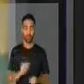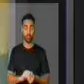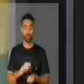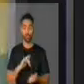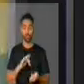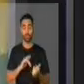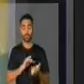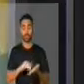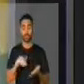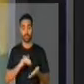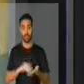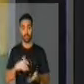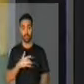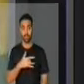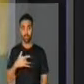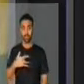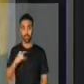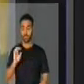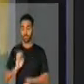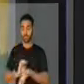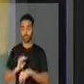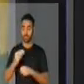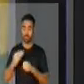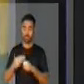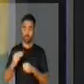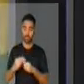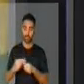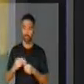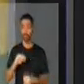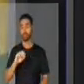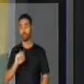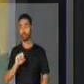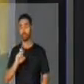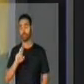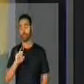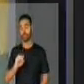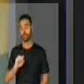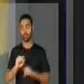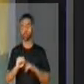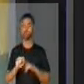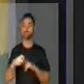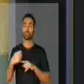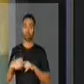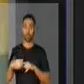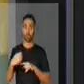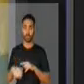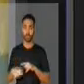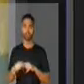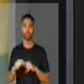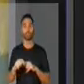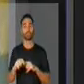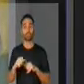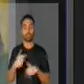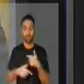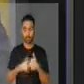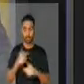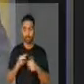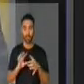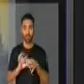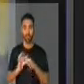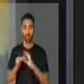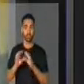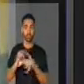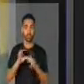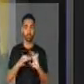Saúde dos Estados e dos municípios, esse aqui é o Sistema Único de Saúde que precisa ser bem equacionalizado, no sentido de